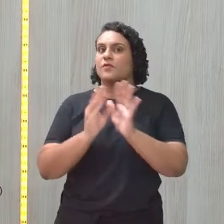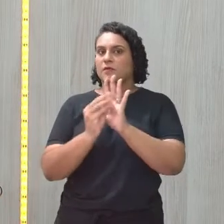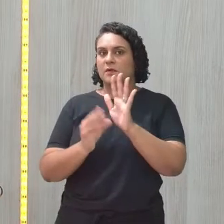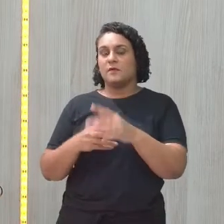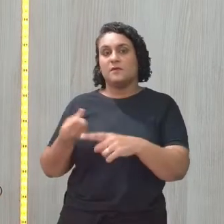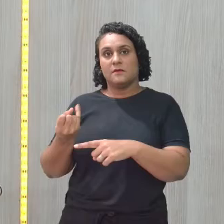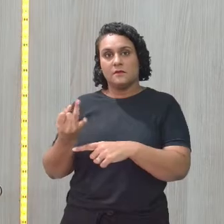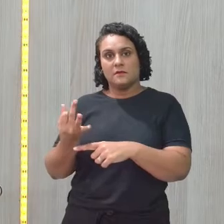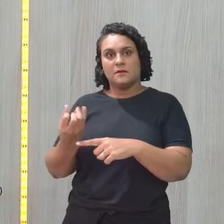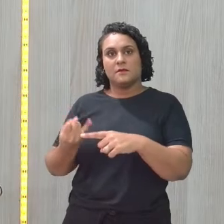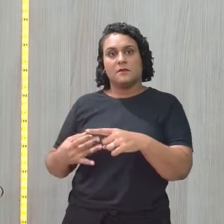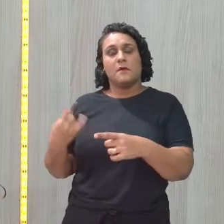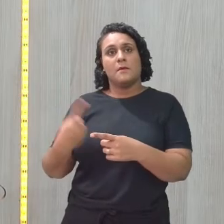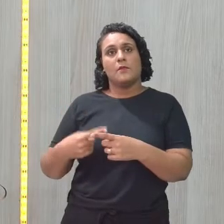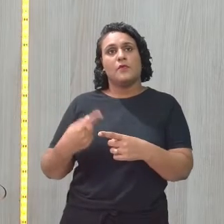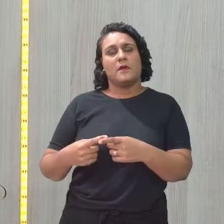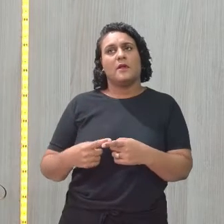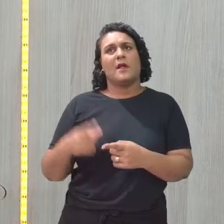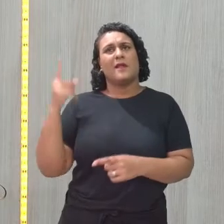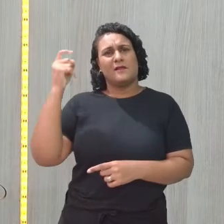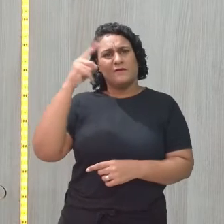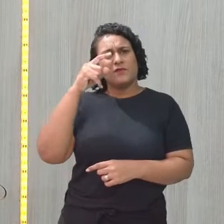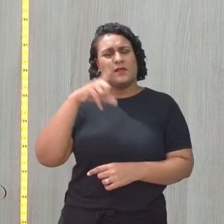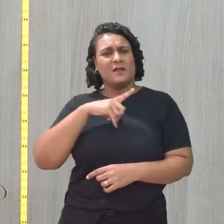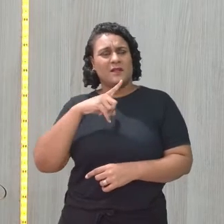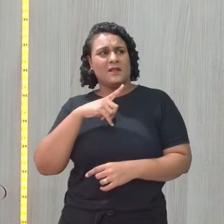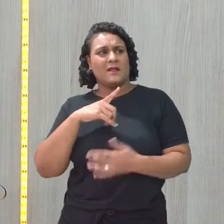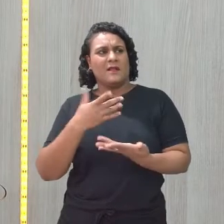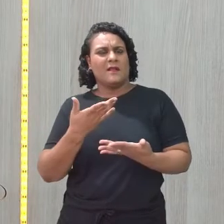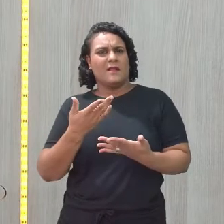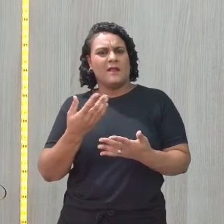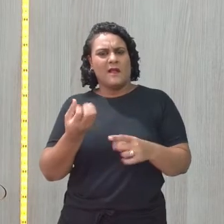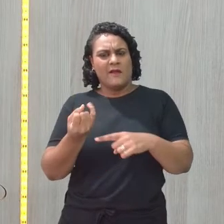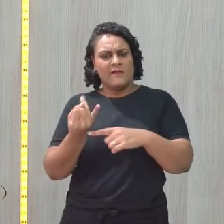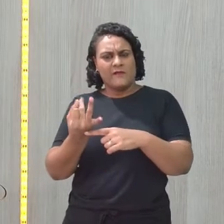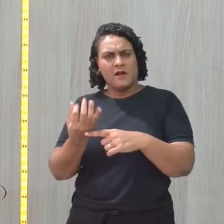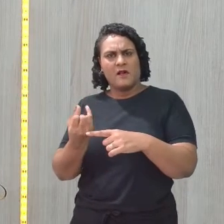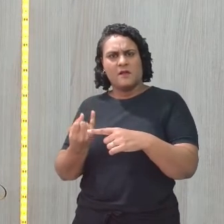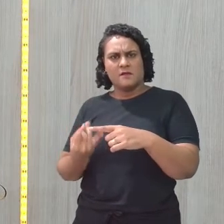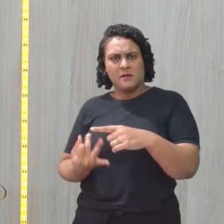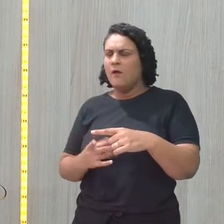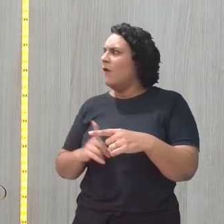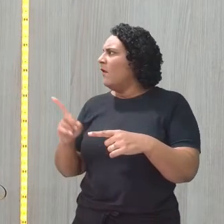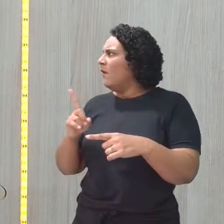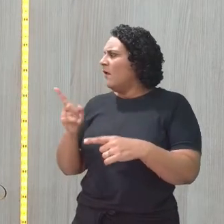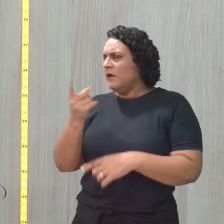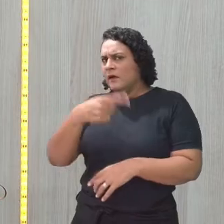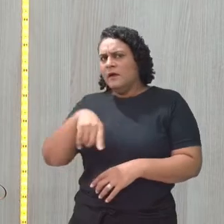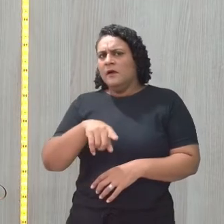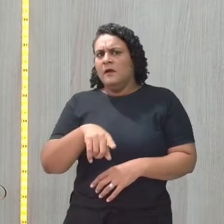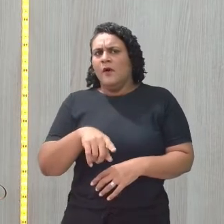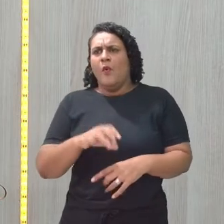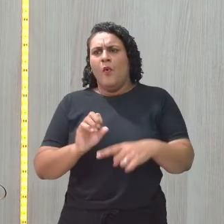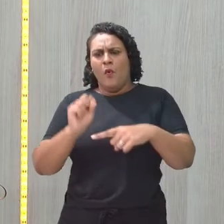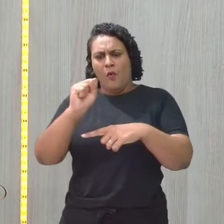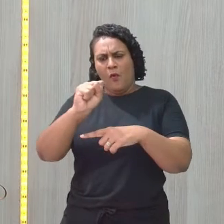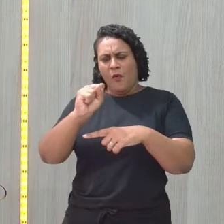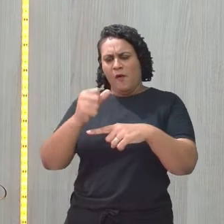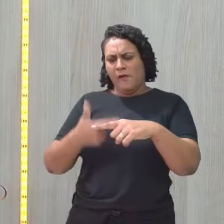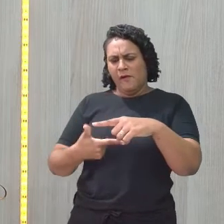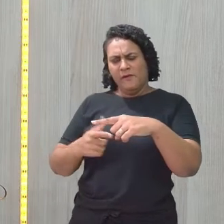até porque uma outra dificuldade que ela tem, né, que uma mesma fração, que o professor Pedro está observando ali, 8 sobre